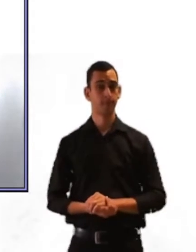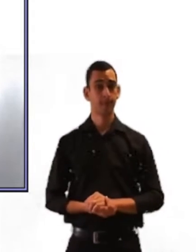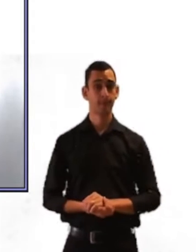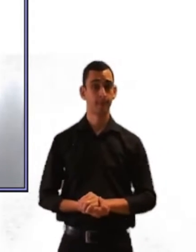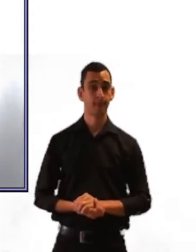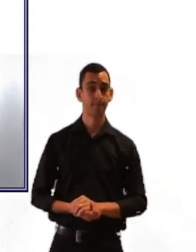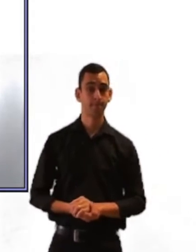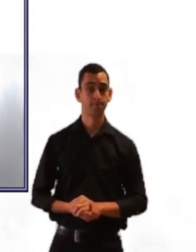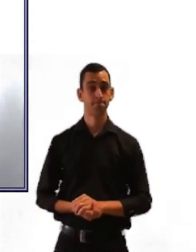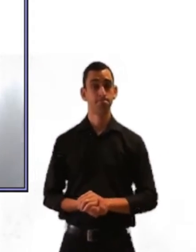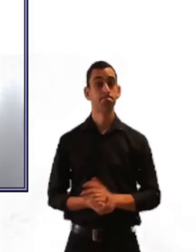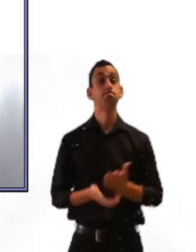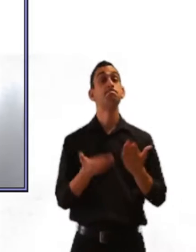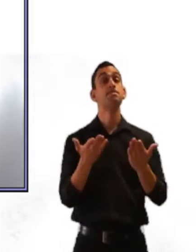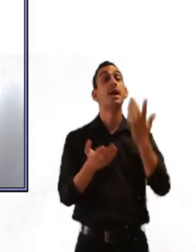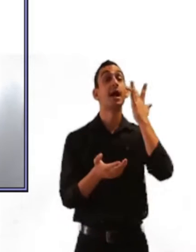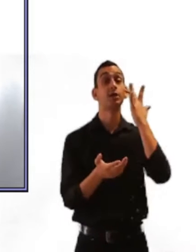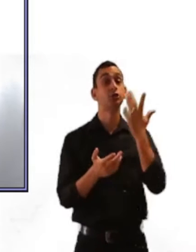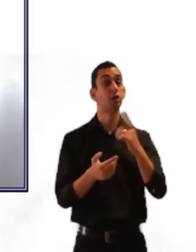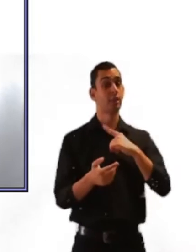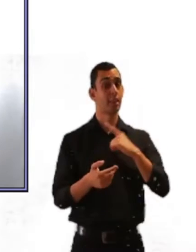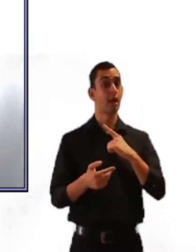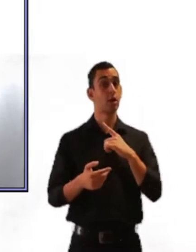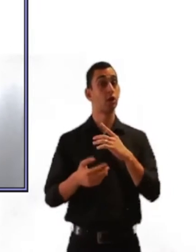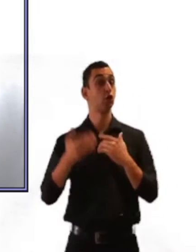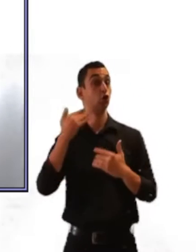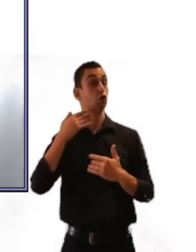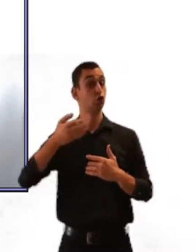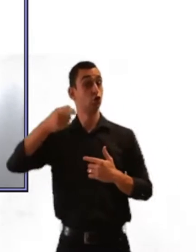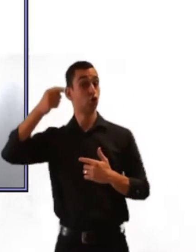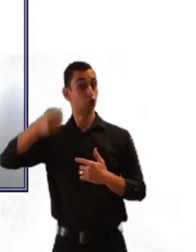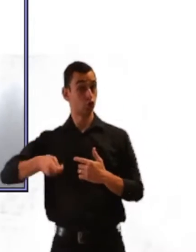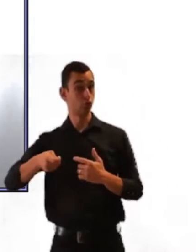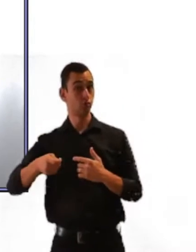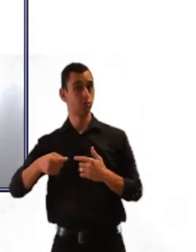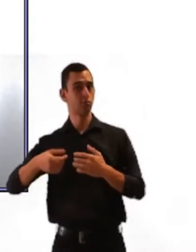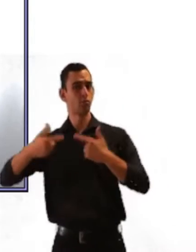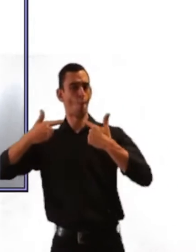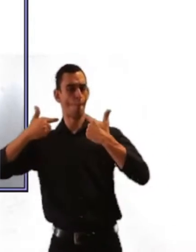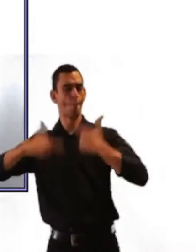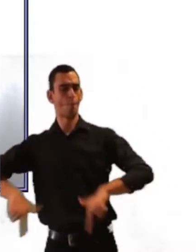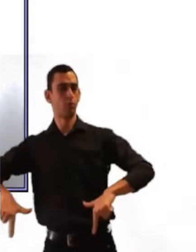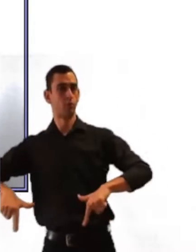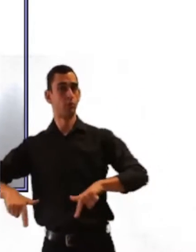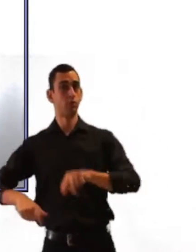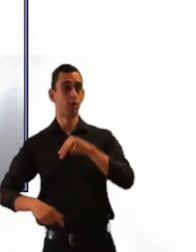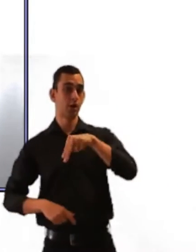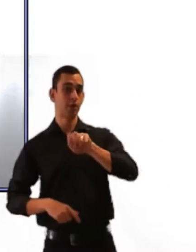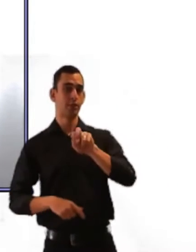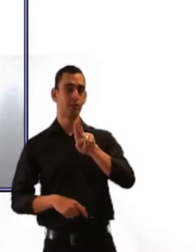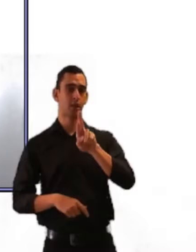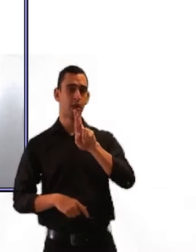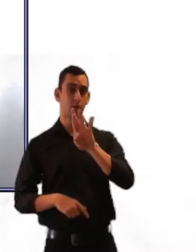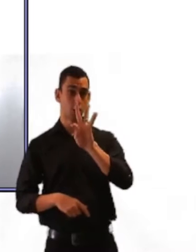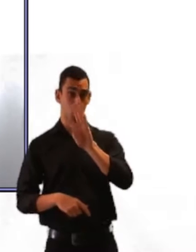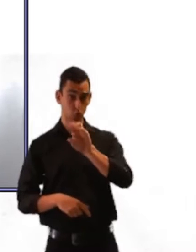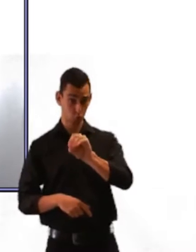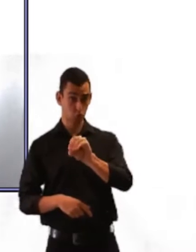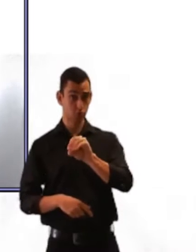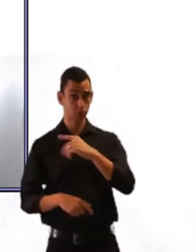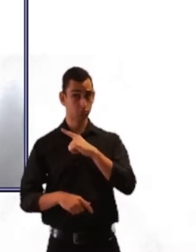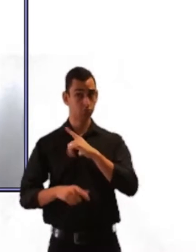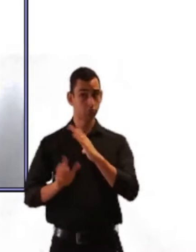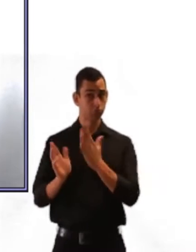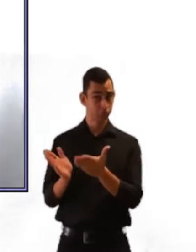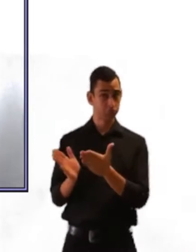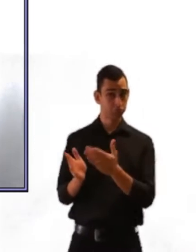figura do juiz neutro? Juiz neutro é diferente de juiz imparcial ou de juiz